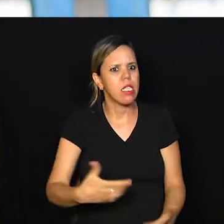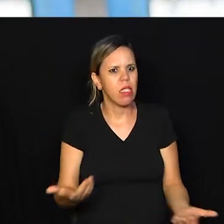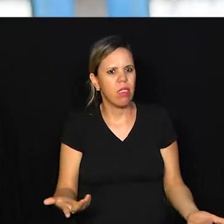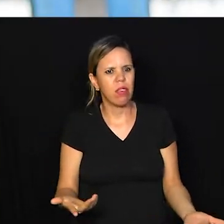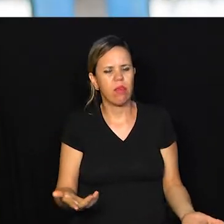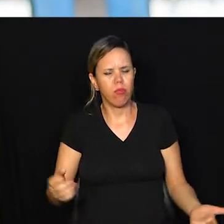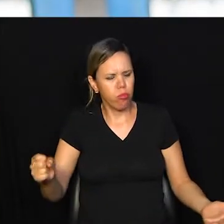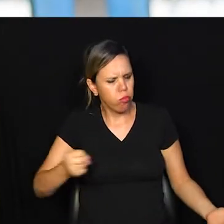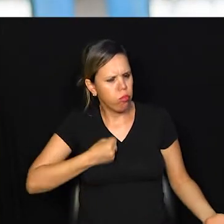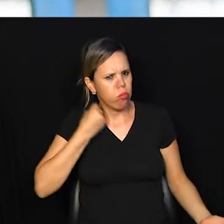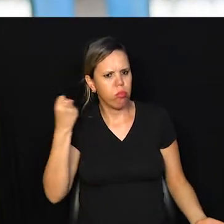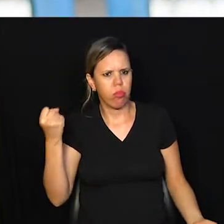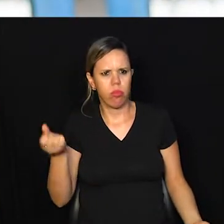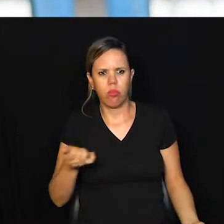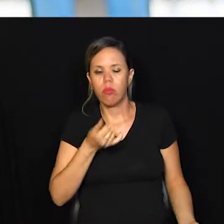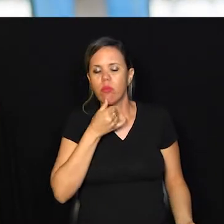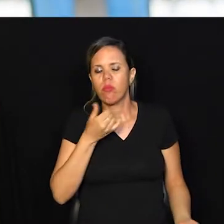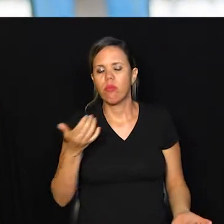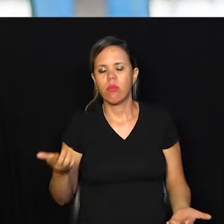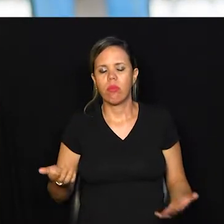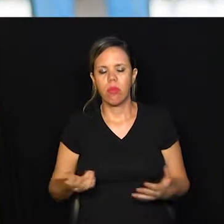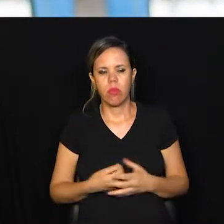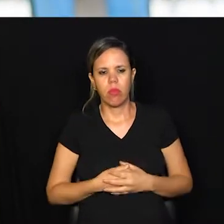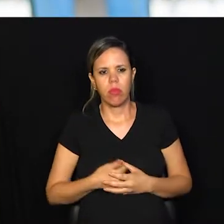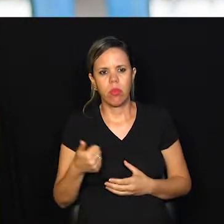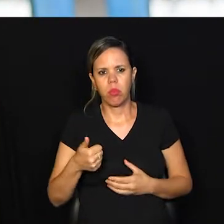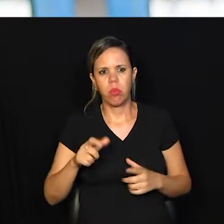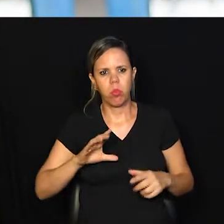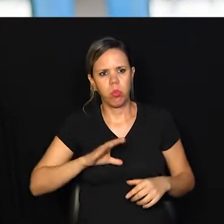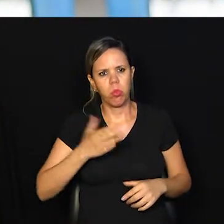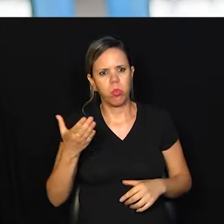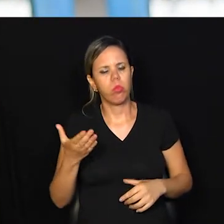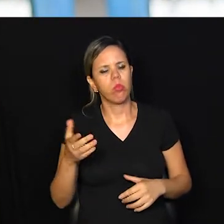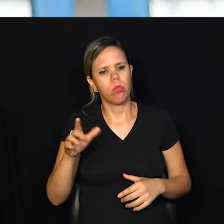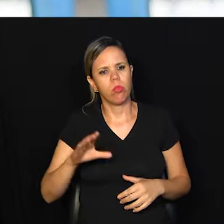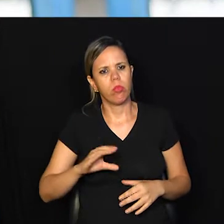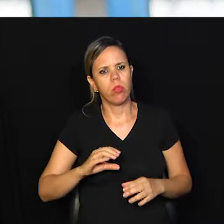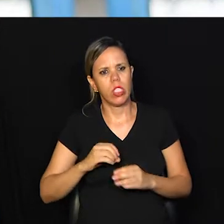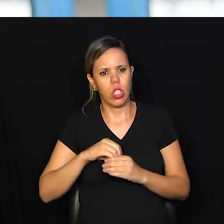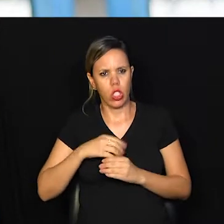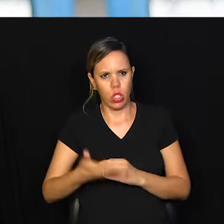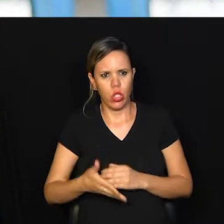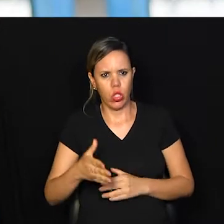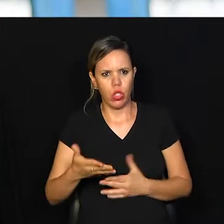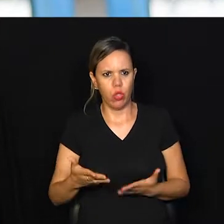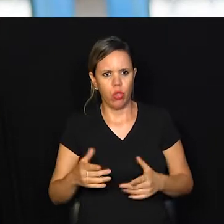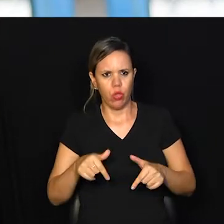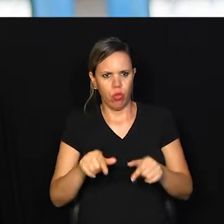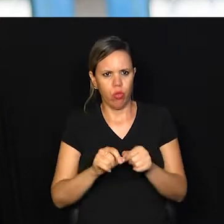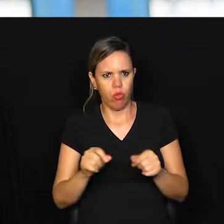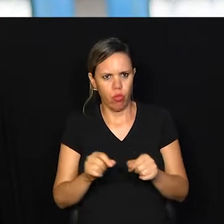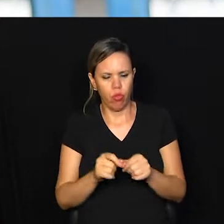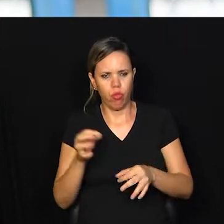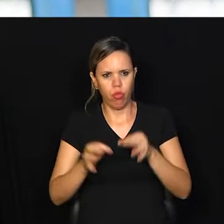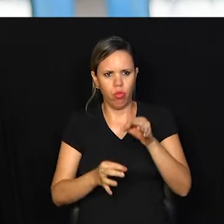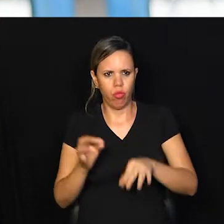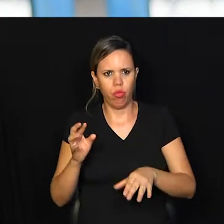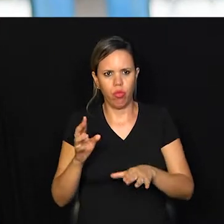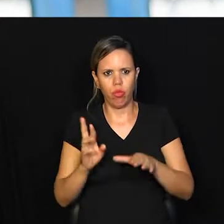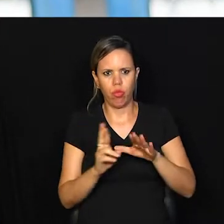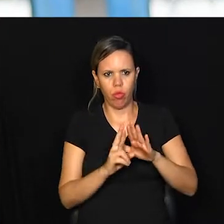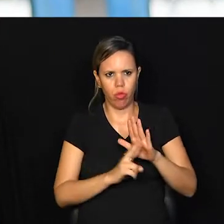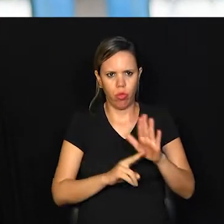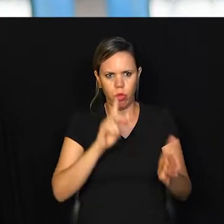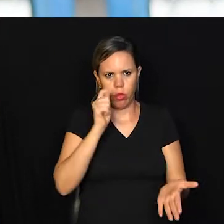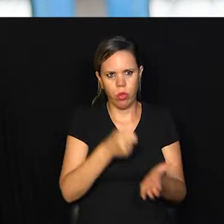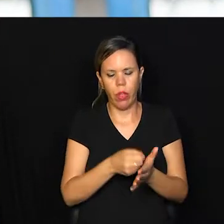fiquei revoltado mais, primeiro com a atitude do árbitro, né, porque eu fiz o que a regra